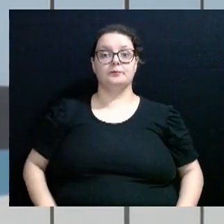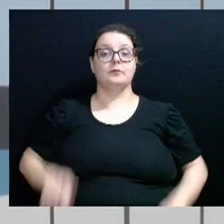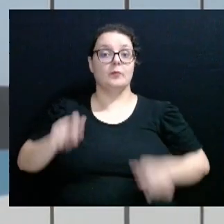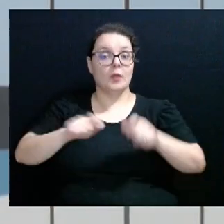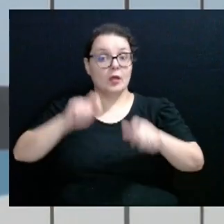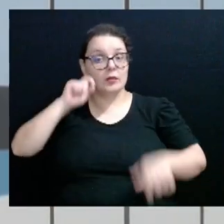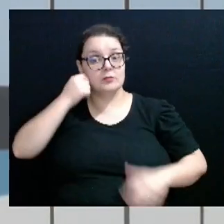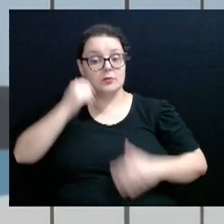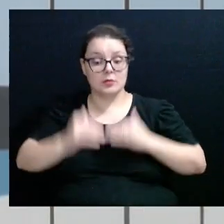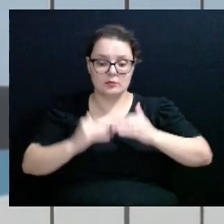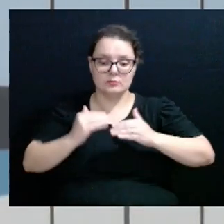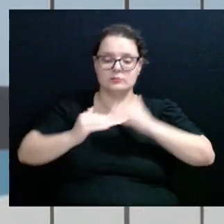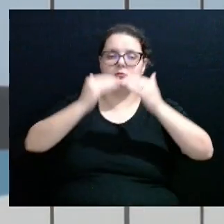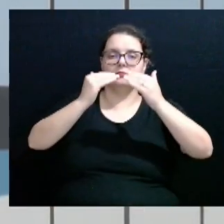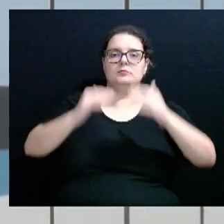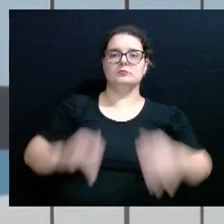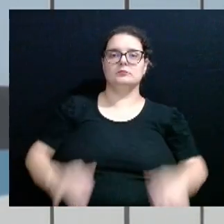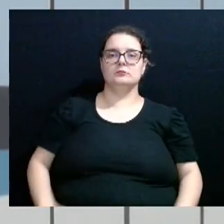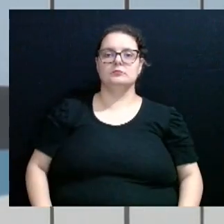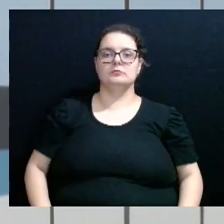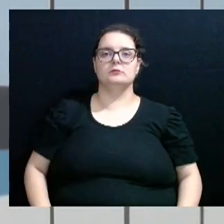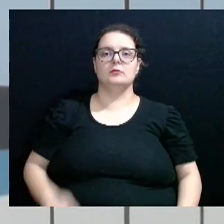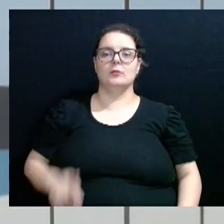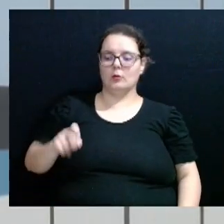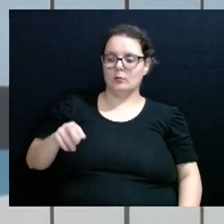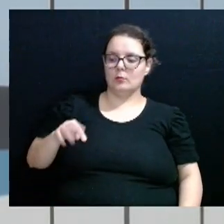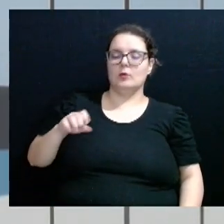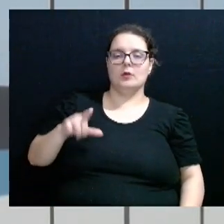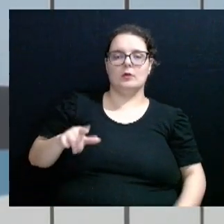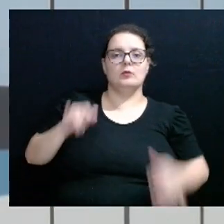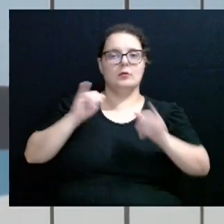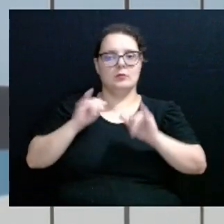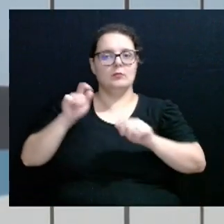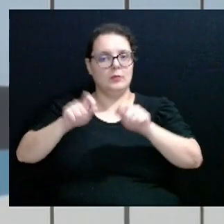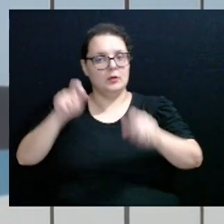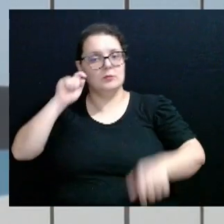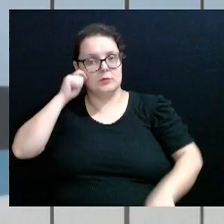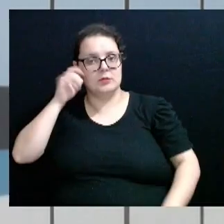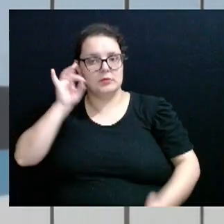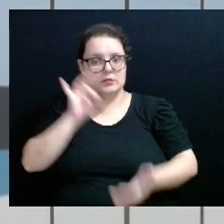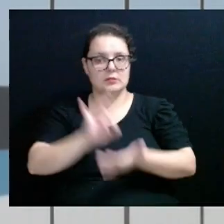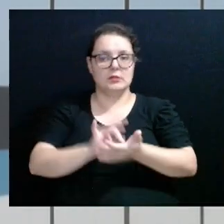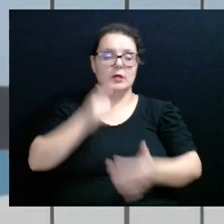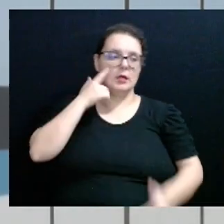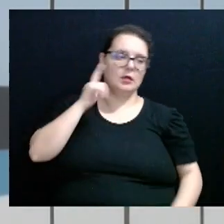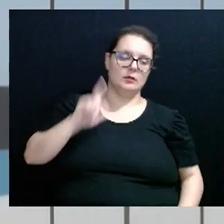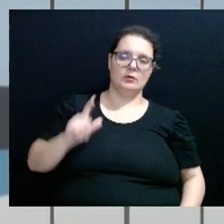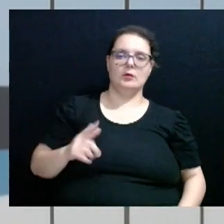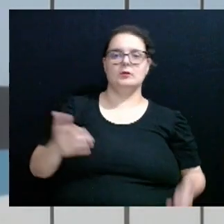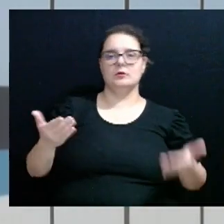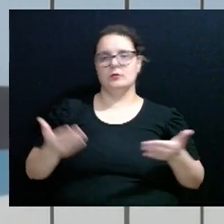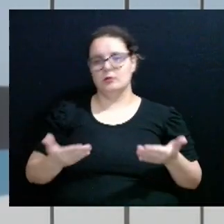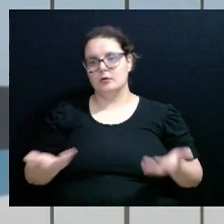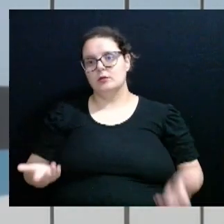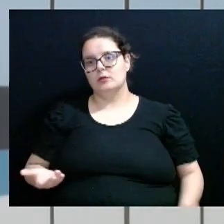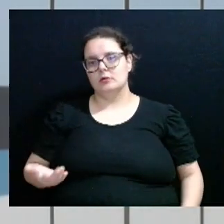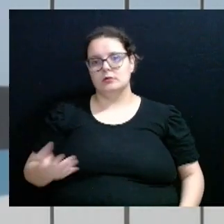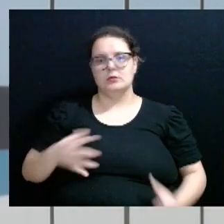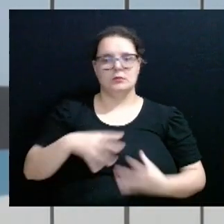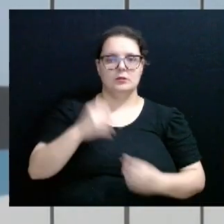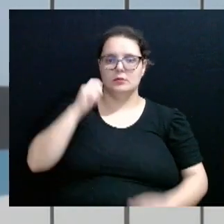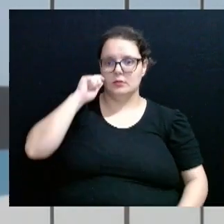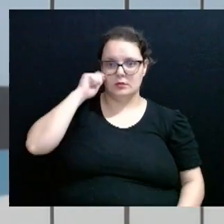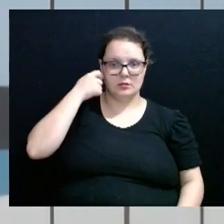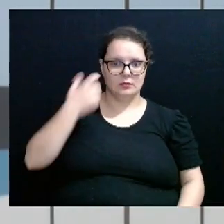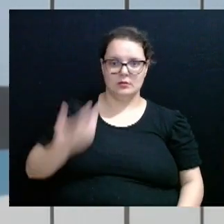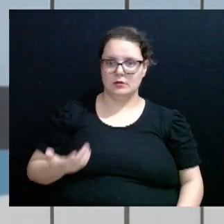construíssem um portal de notícias para pessoas negras. É claro que hoje, se você for na Uma Preta Jornalismo, se você não for uma